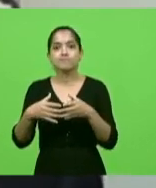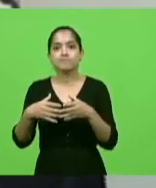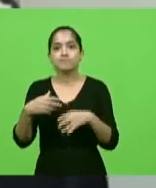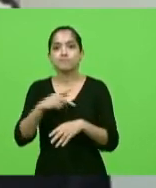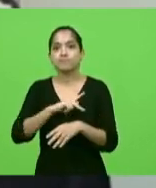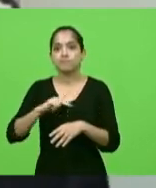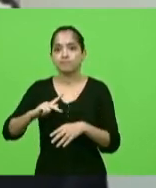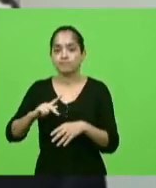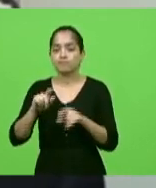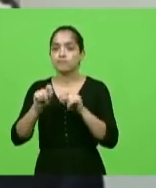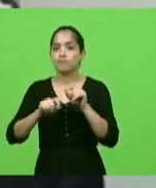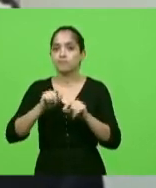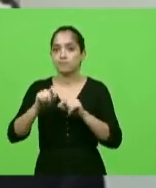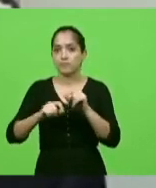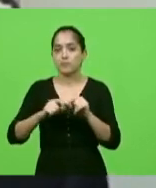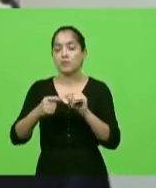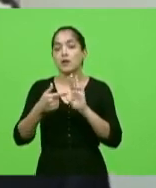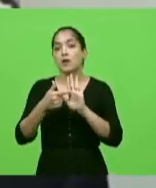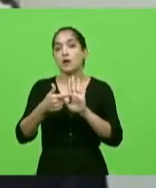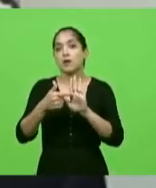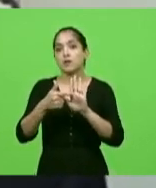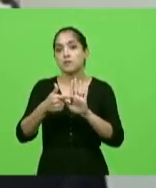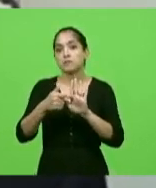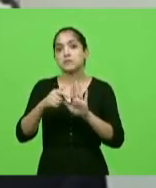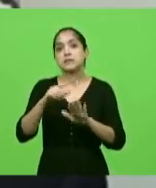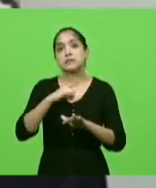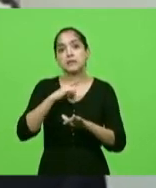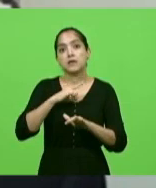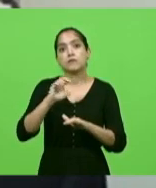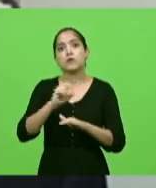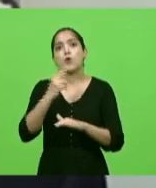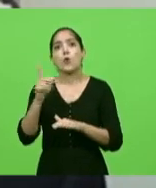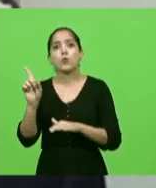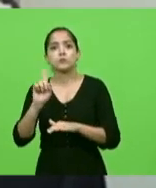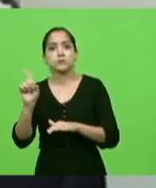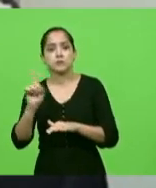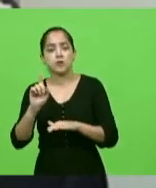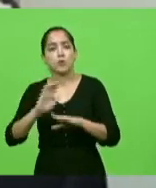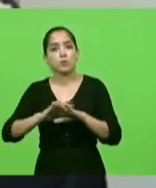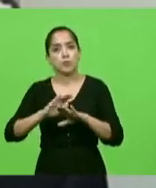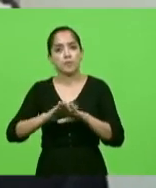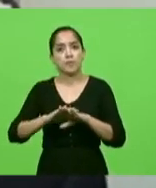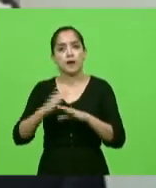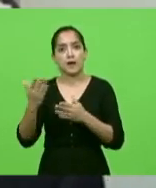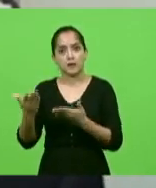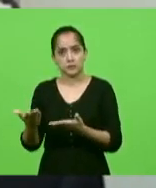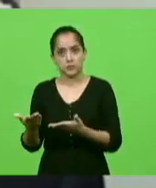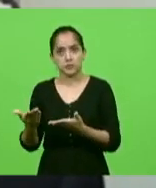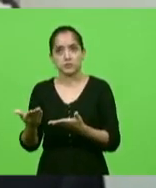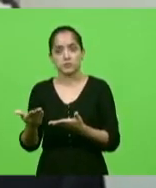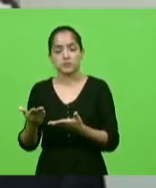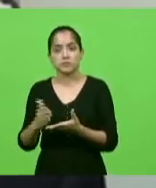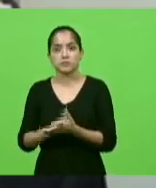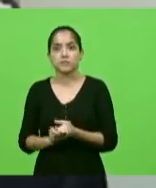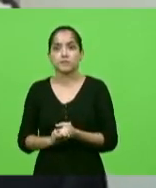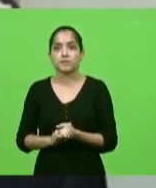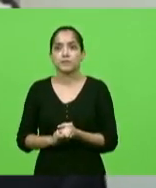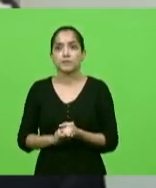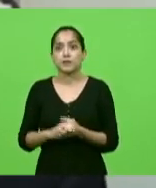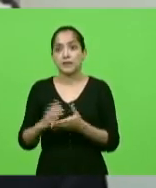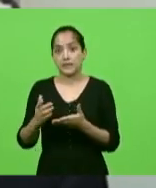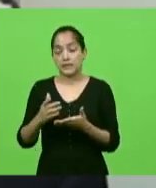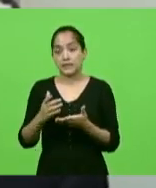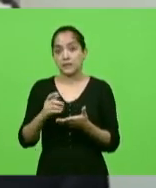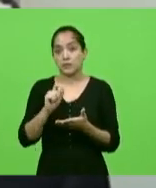ainda por fico por colocar um evidência se houve ou não o devido adimplemento por parte do credor potencial da obrigação